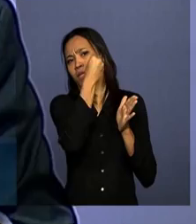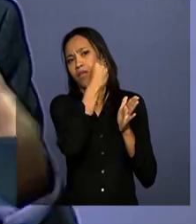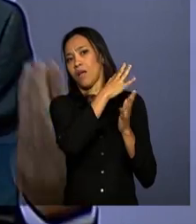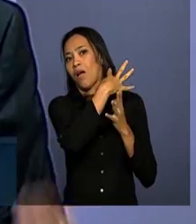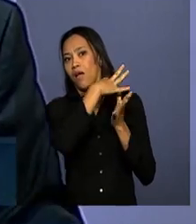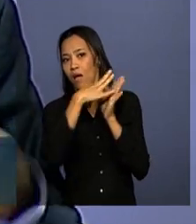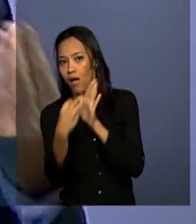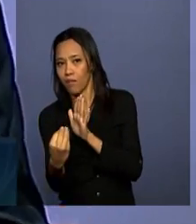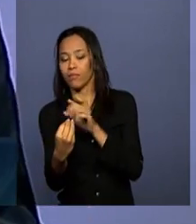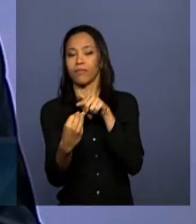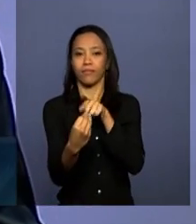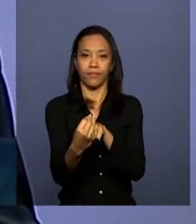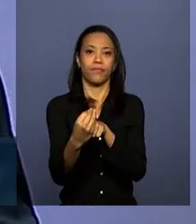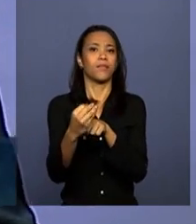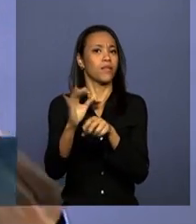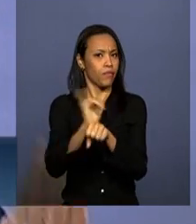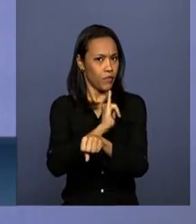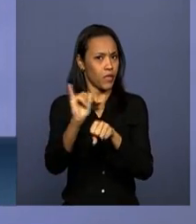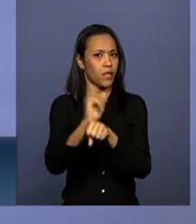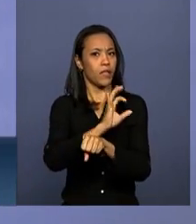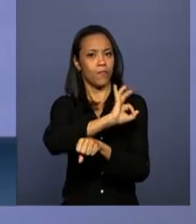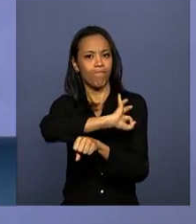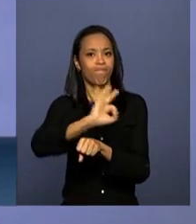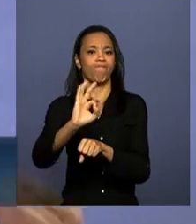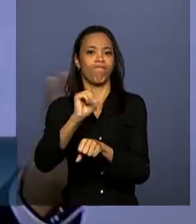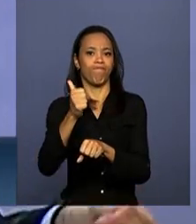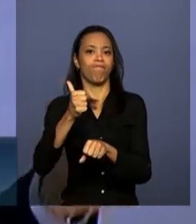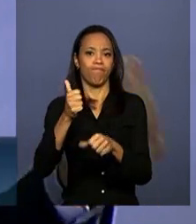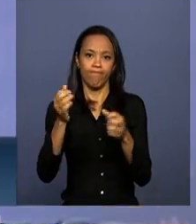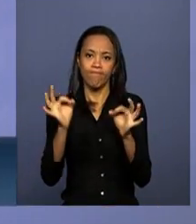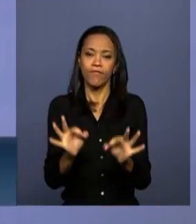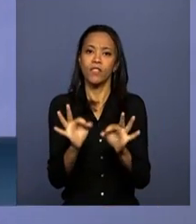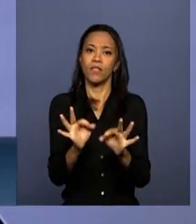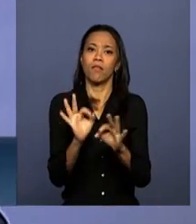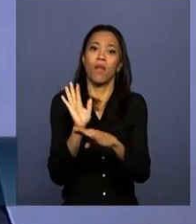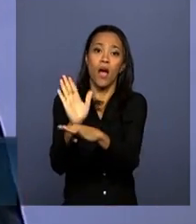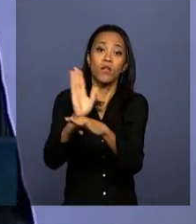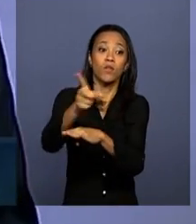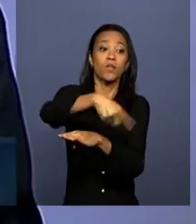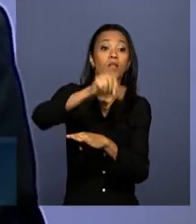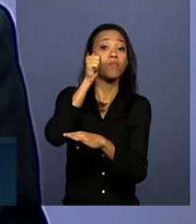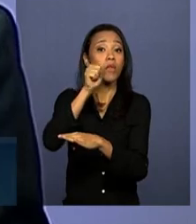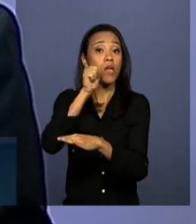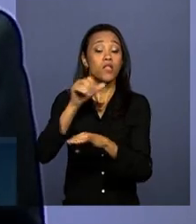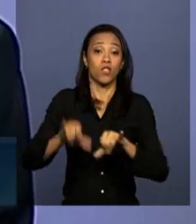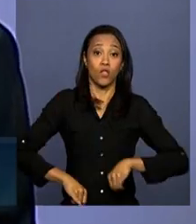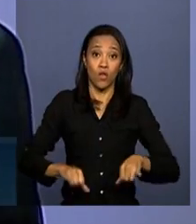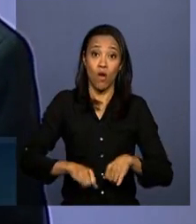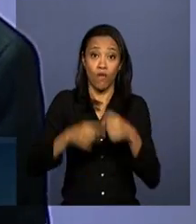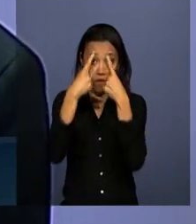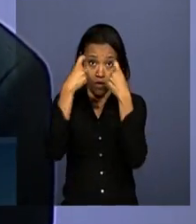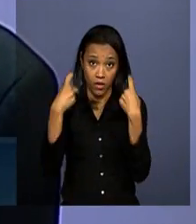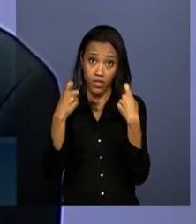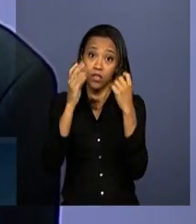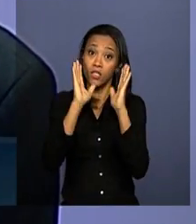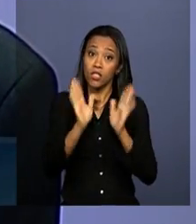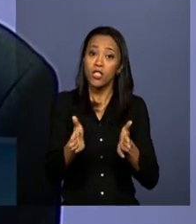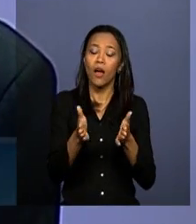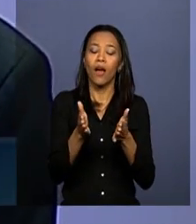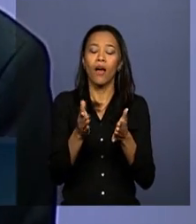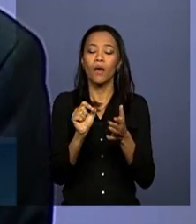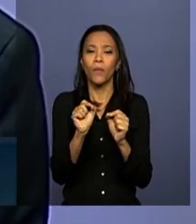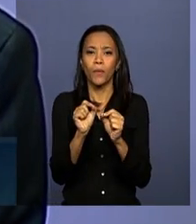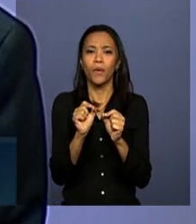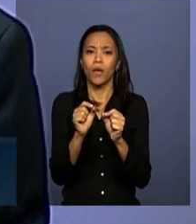da efetividade dessa estratégia em serviços de atendimento a mulheres vítimas de violência que já por arranjos